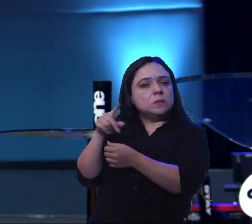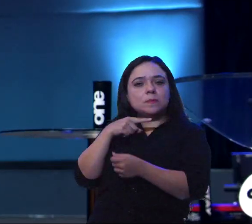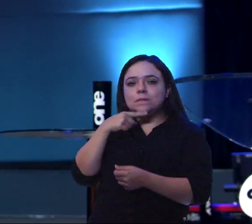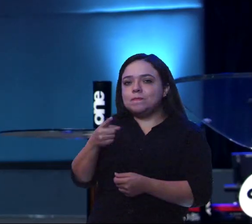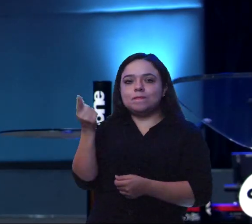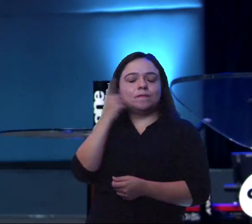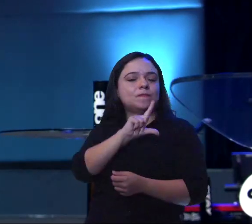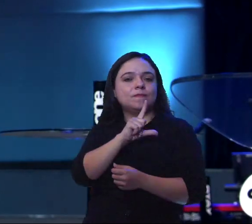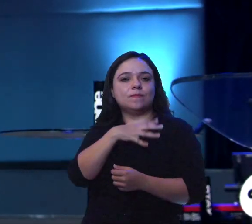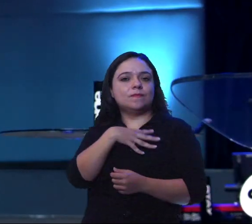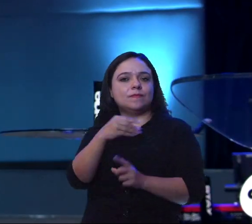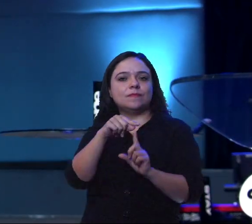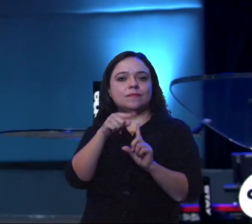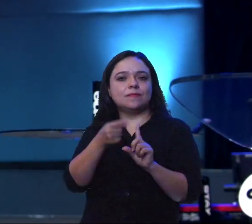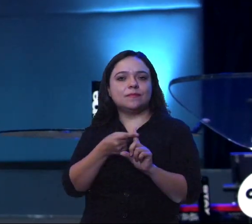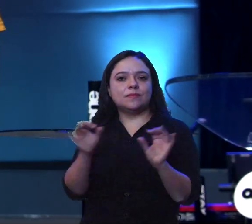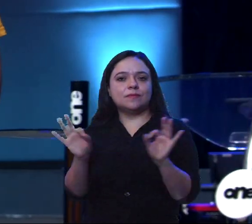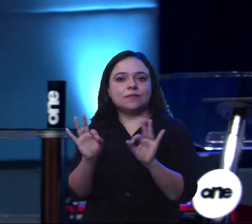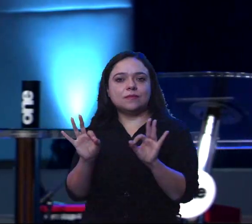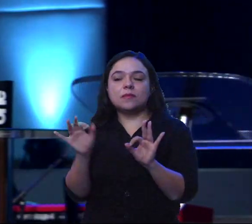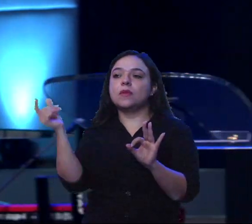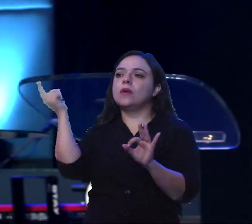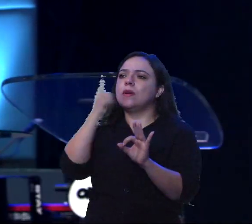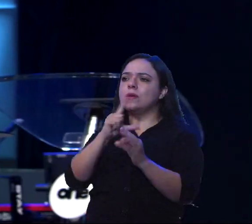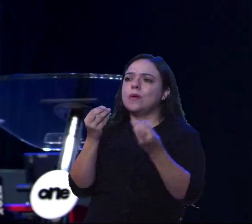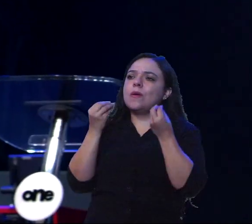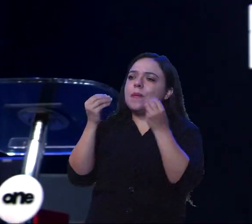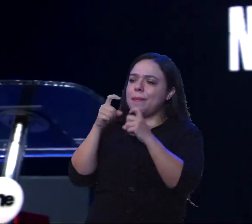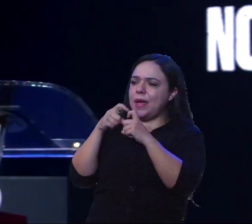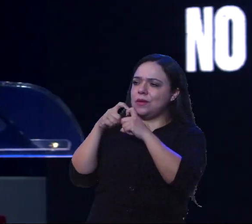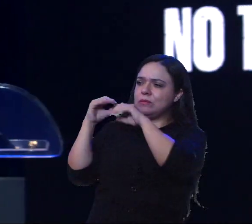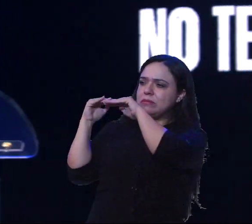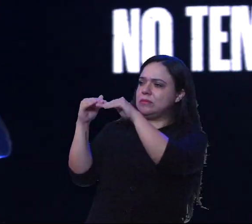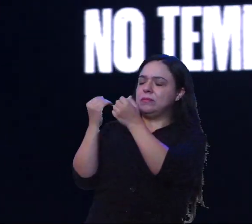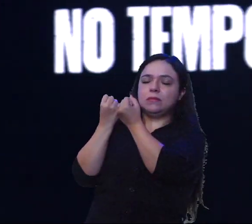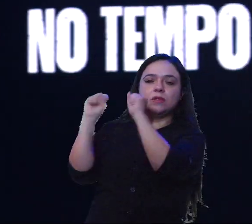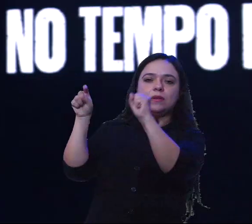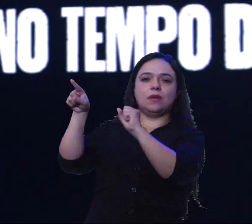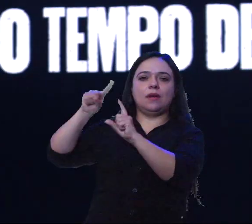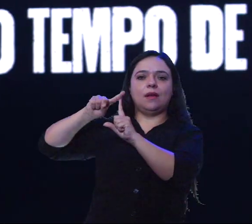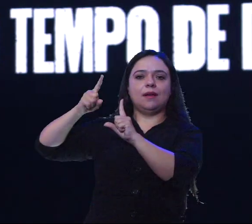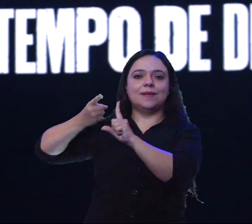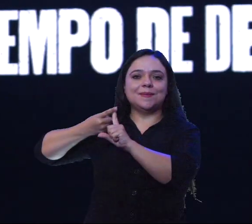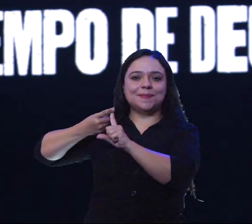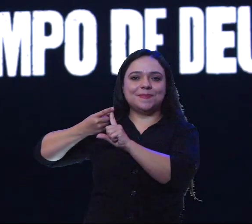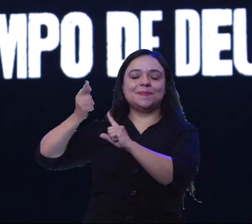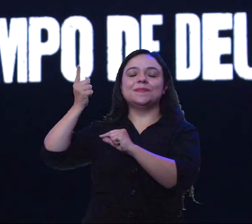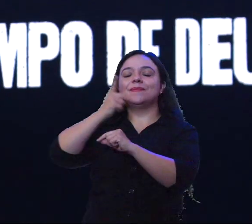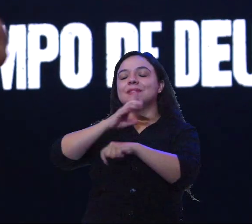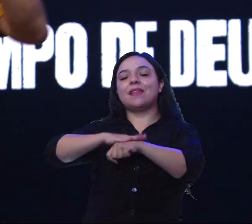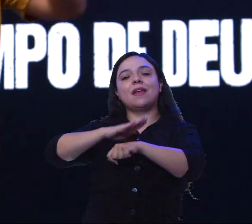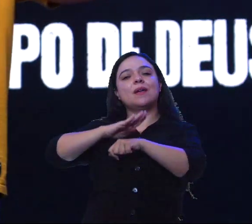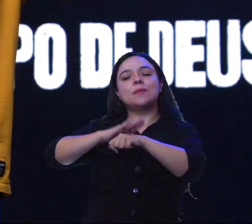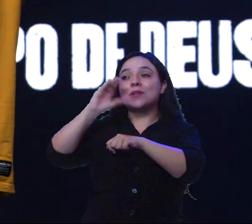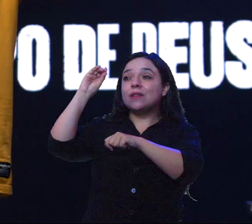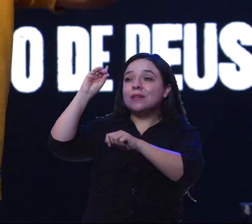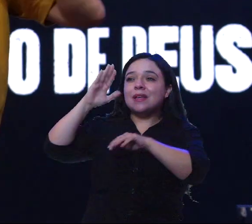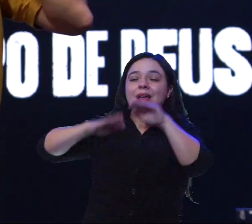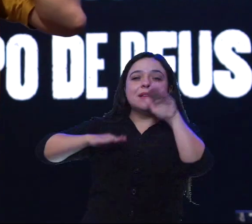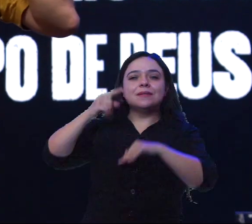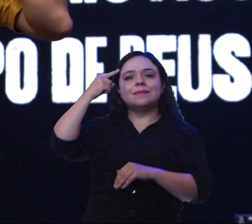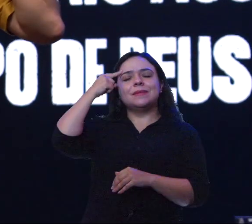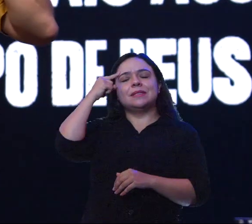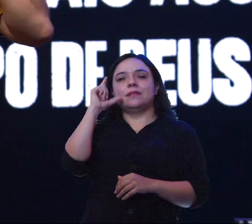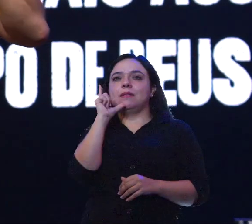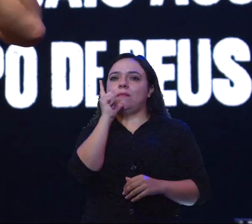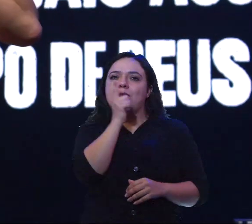filhos e que estava desacreditado pelos médicos. O tempo de Deus parece que demora, porque